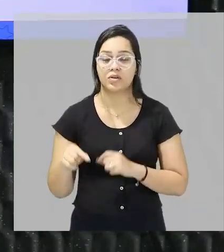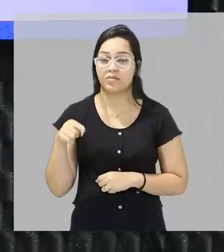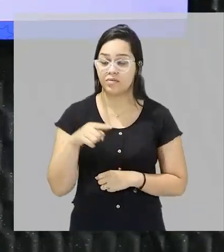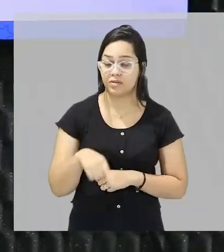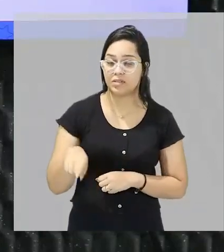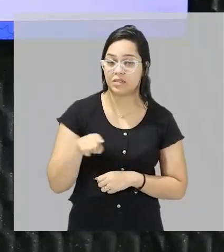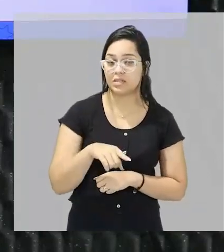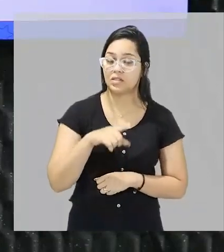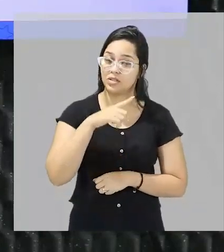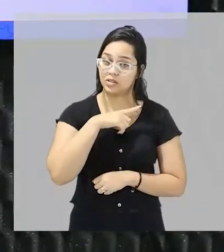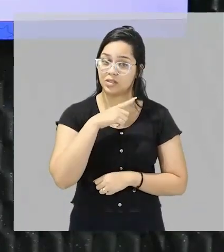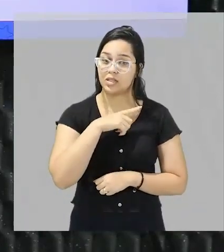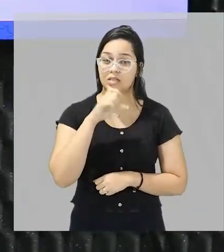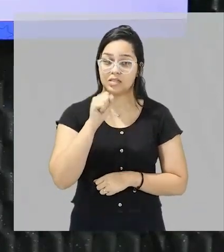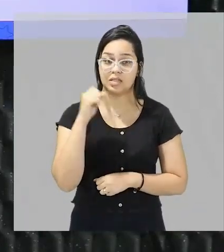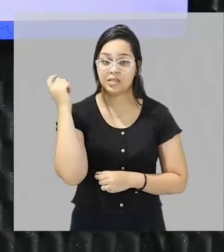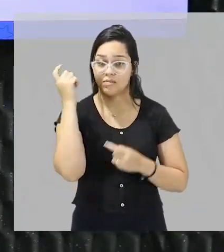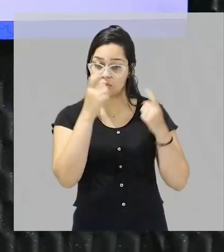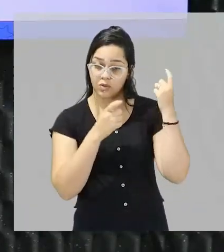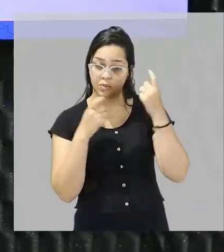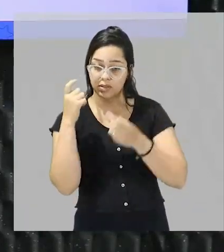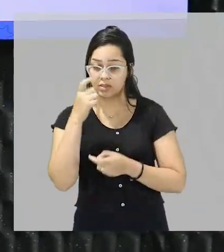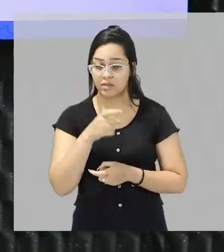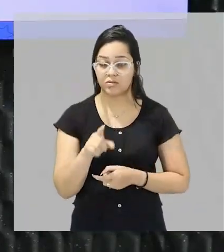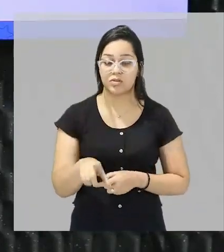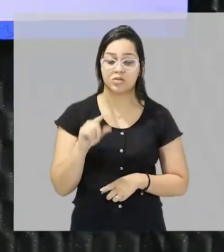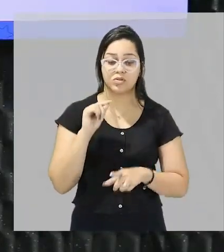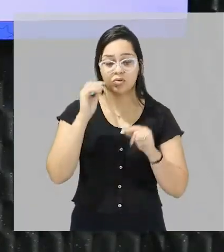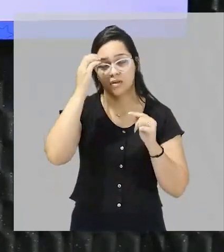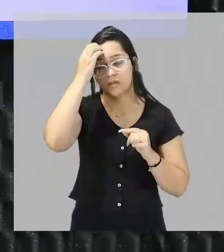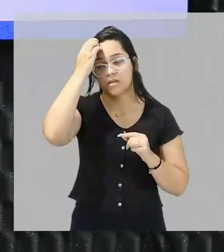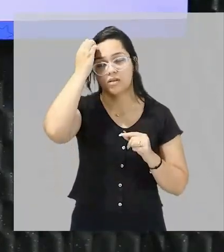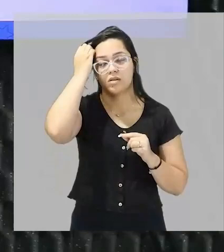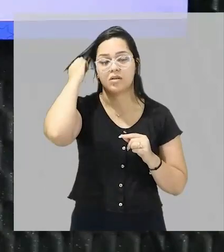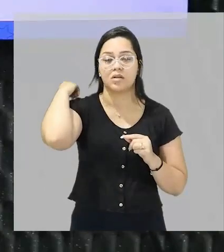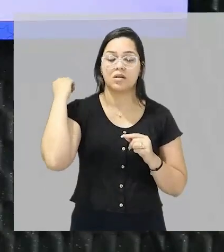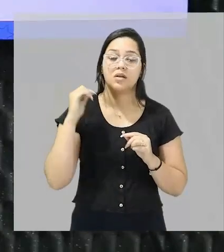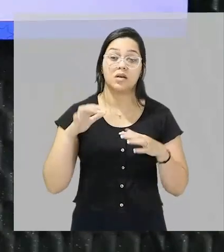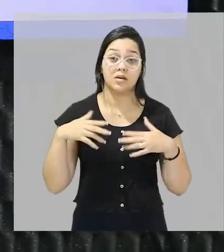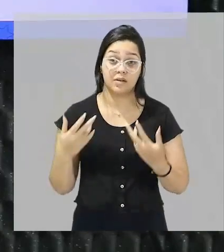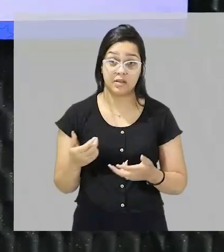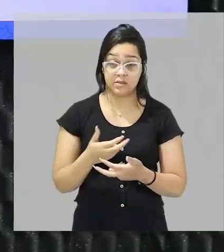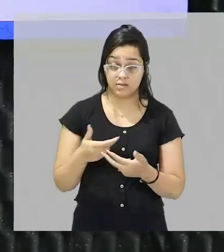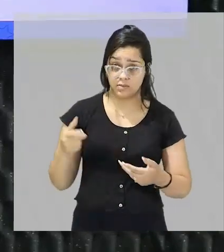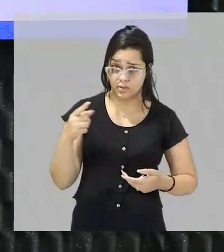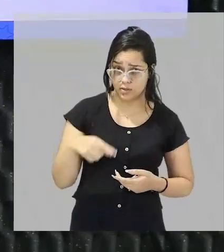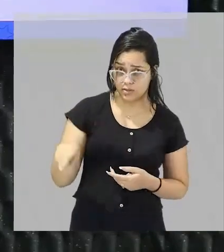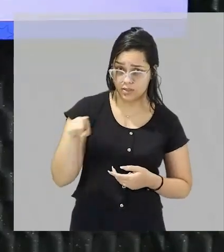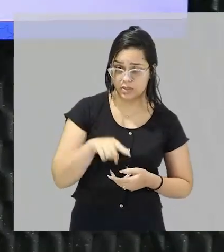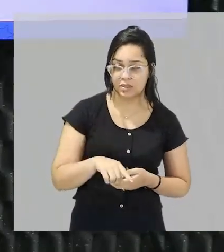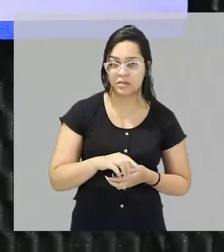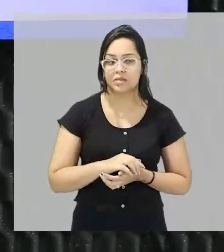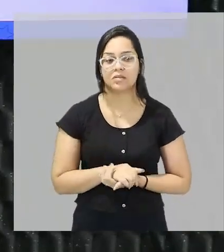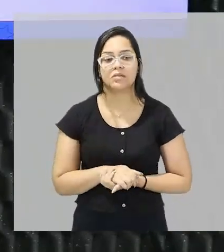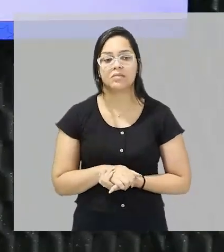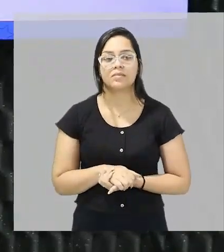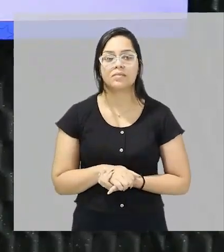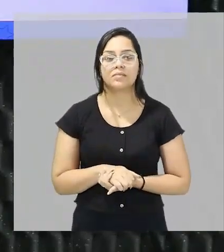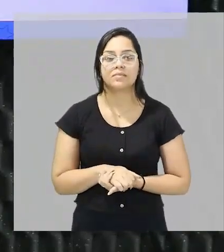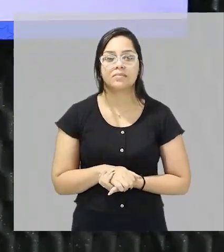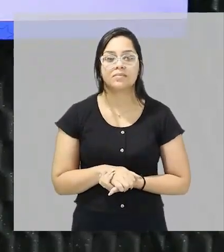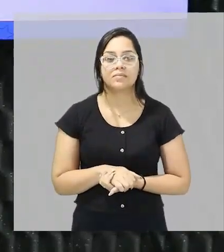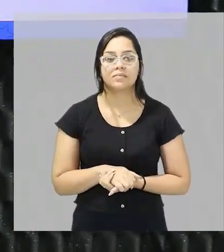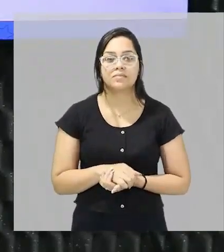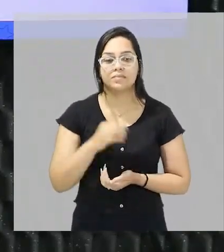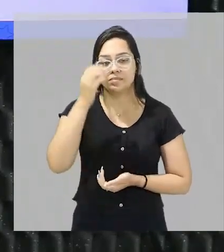tenham essa preocupação de definir, de limitar os argumentos de vocês.